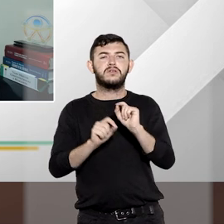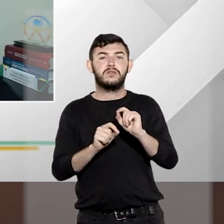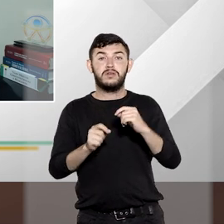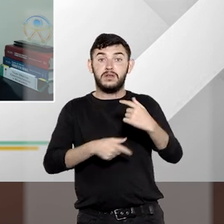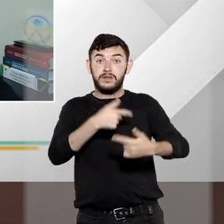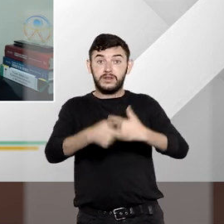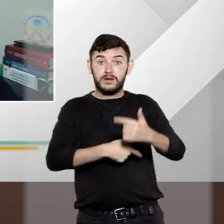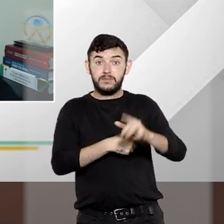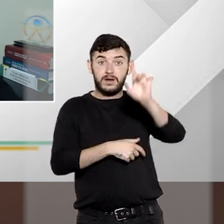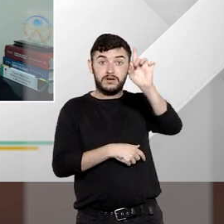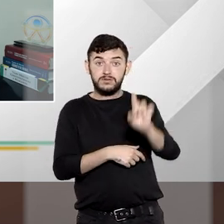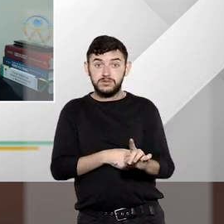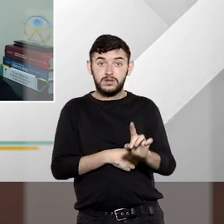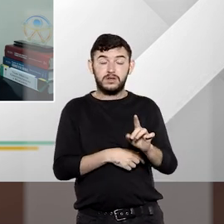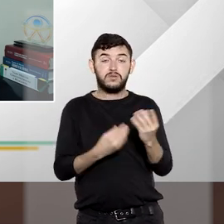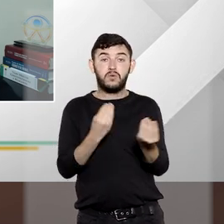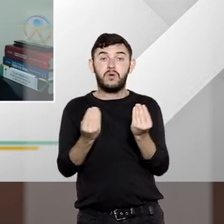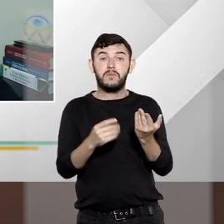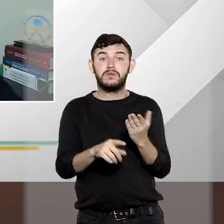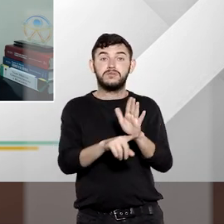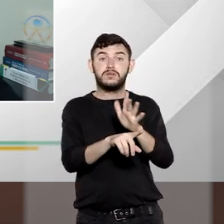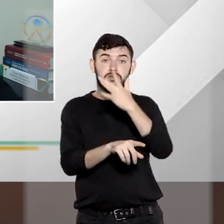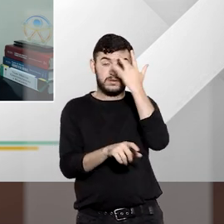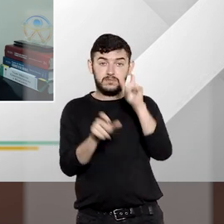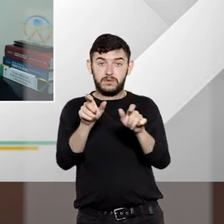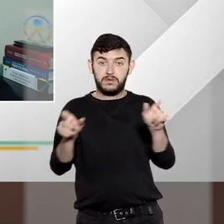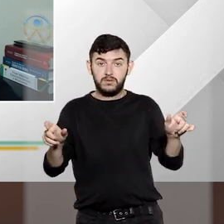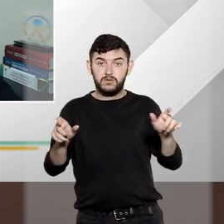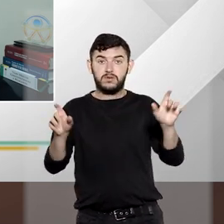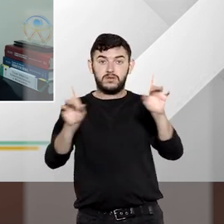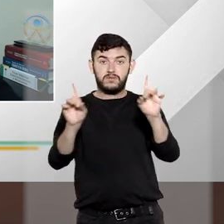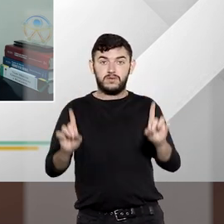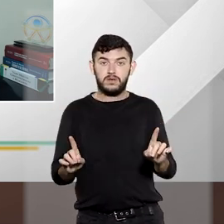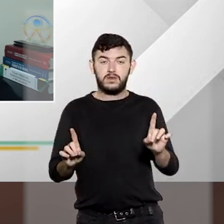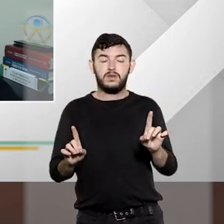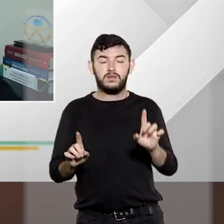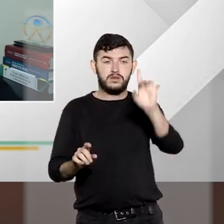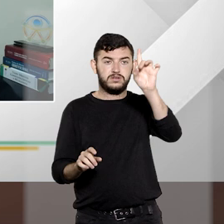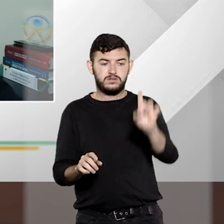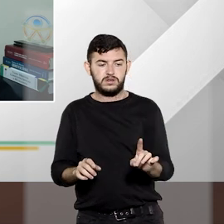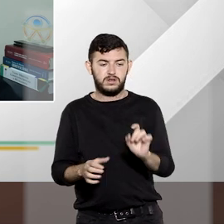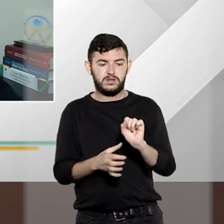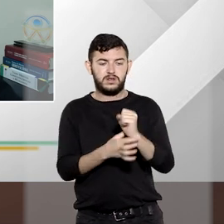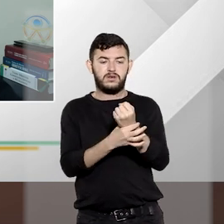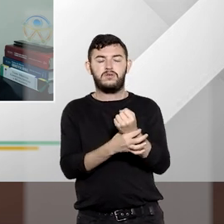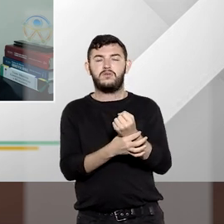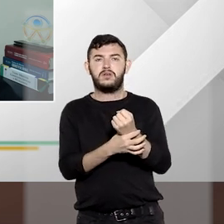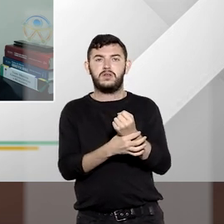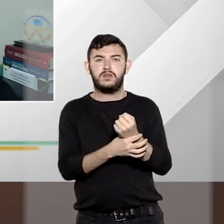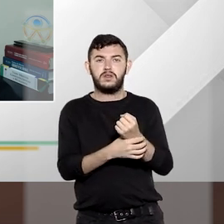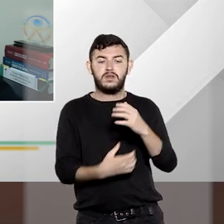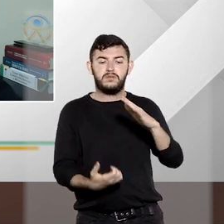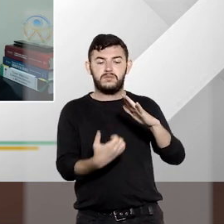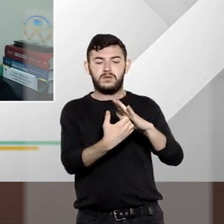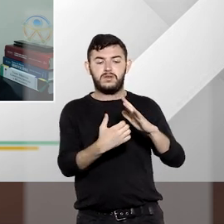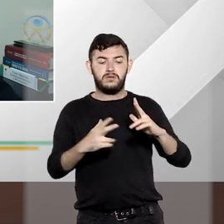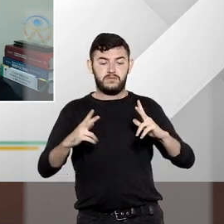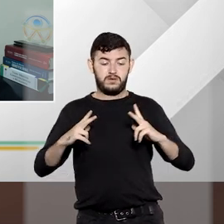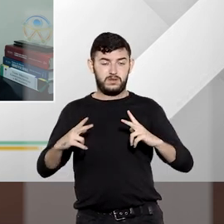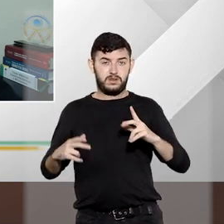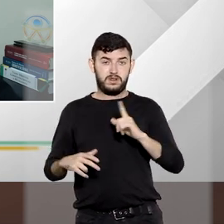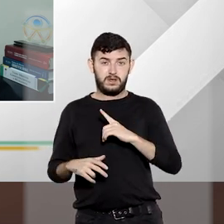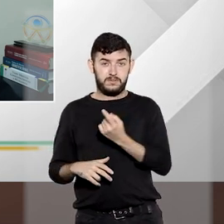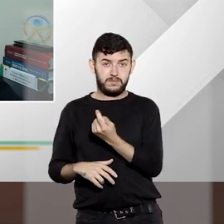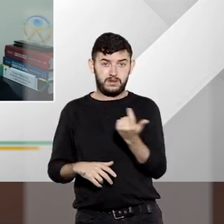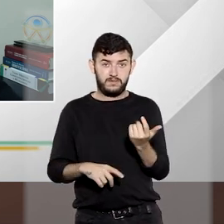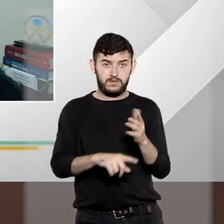pessoas tenham esse direito assegurado especificamente na iniciativa privada? E a propósito, há algum tipo de benefício para a empresa privada que contrata a